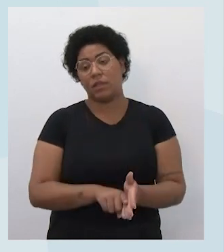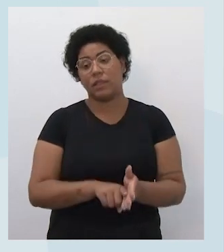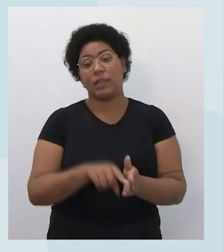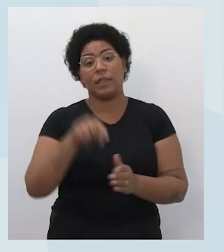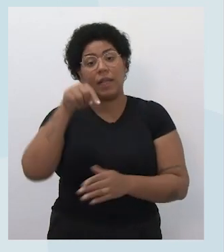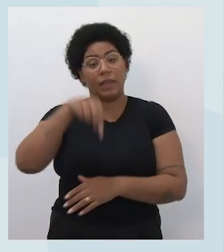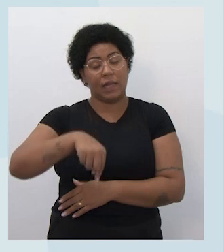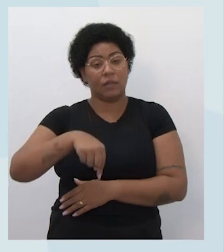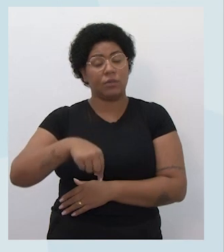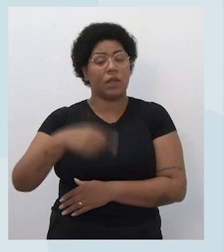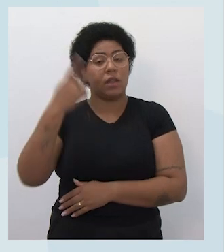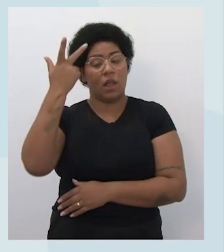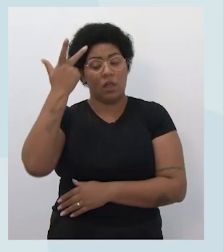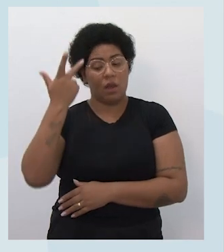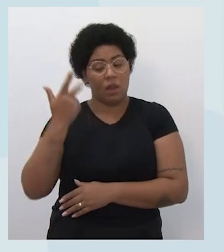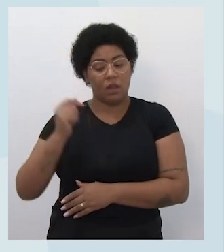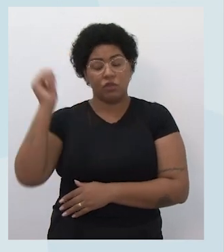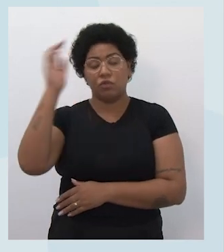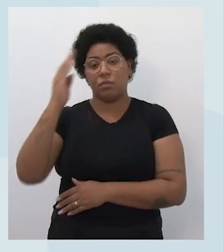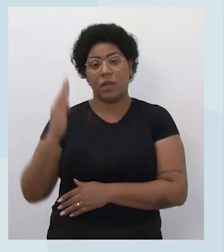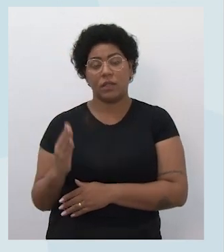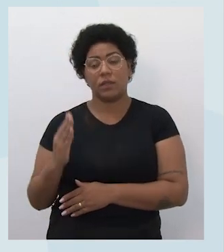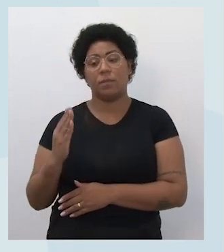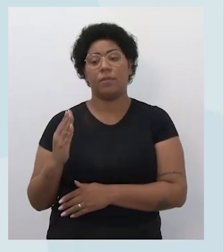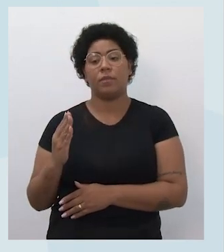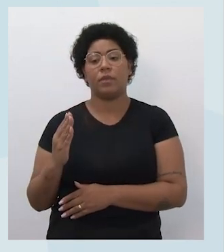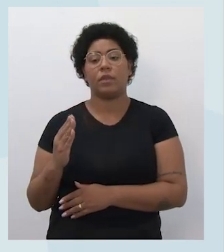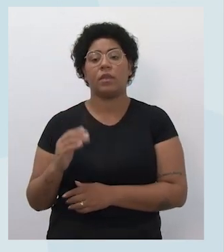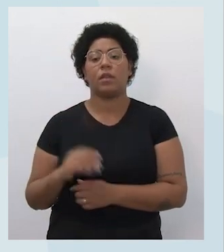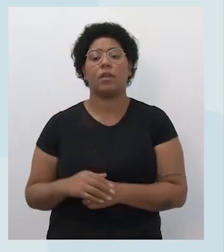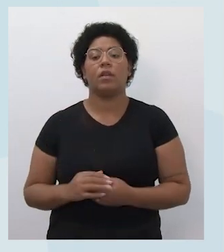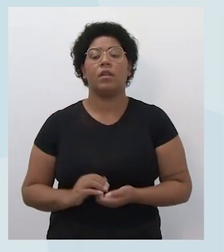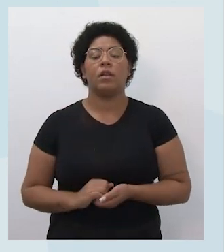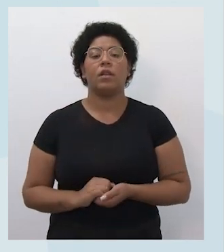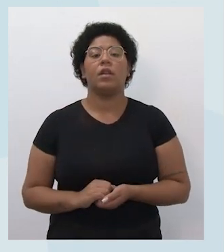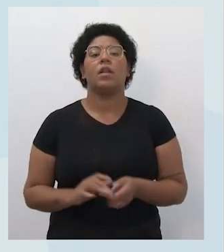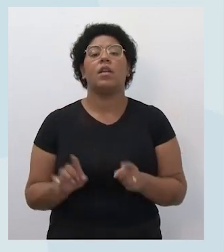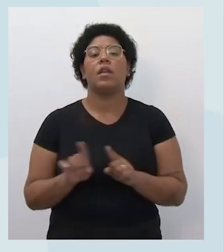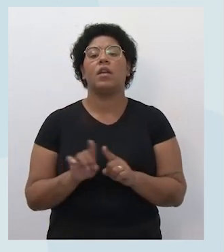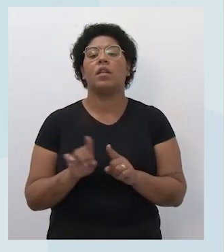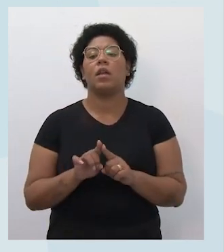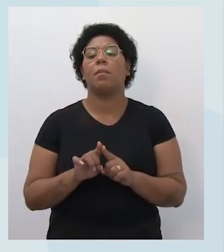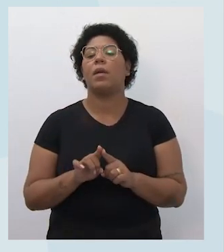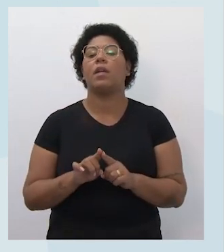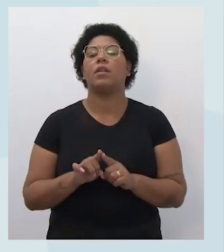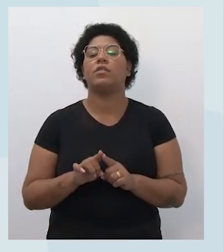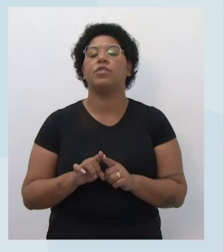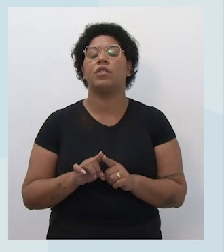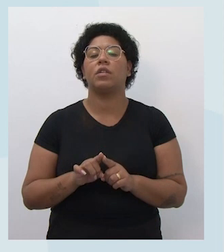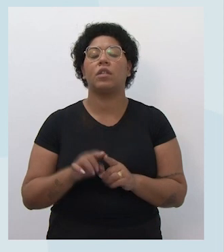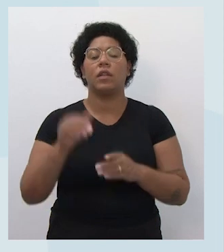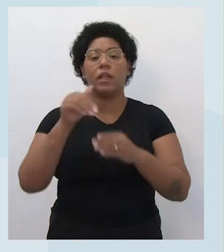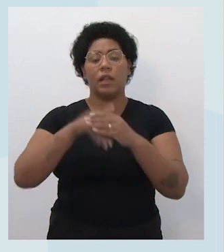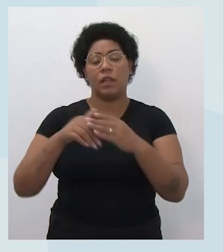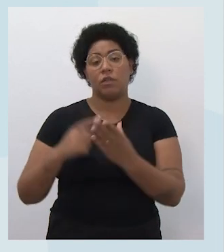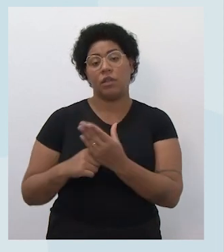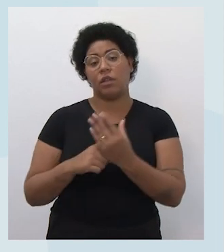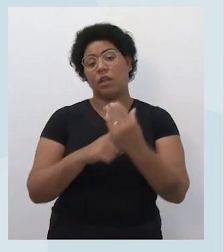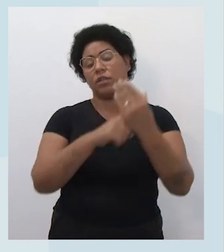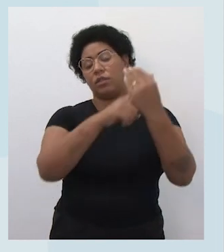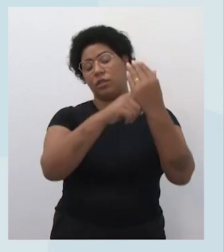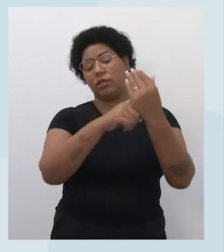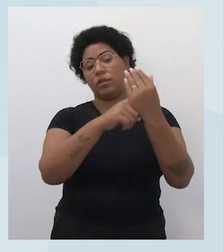cultural brasileira e, após a criação, uma campanha com o intuito de conhecer, expandir e incorporar aspectos da nossa cultura